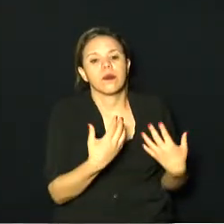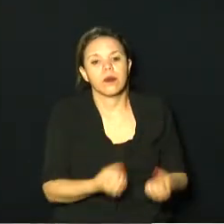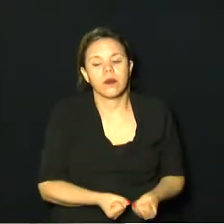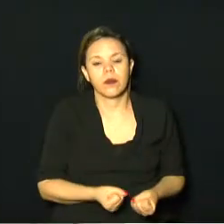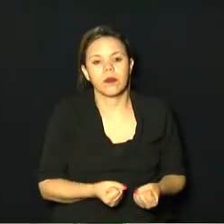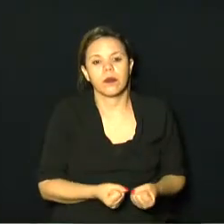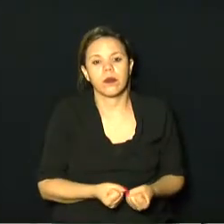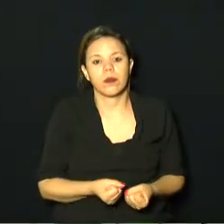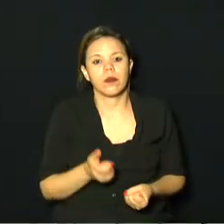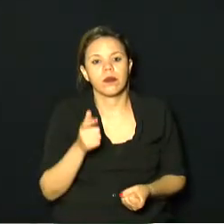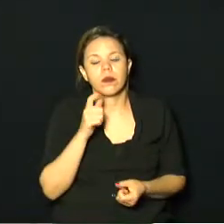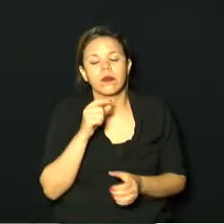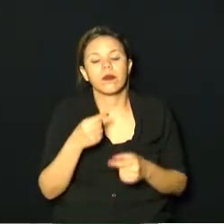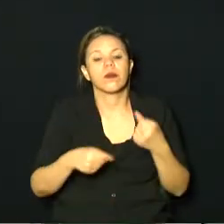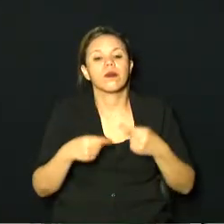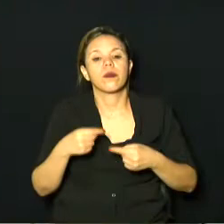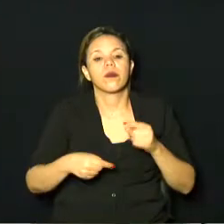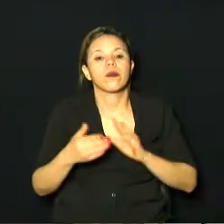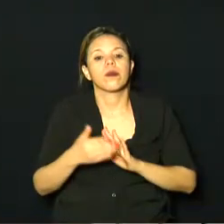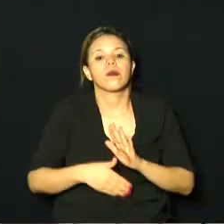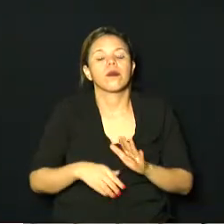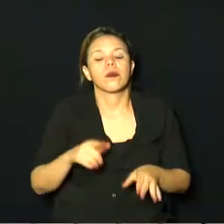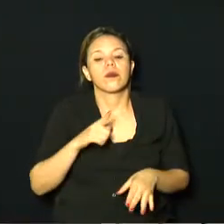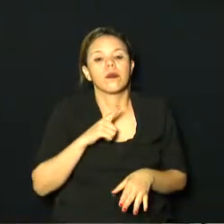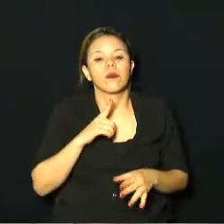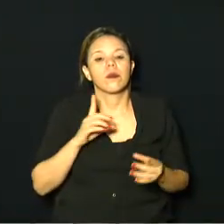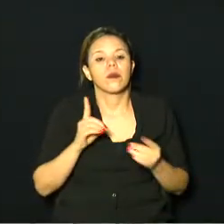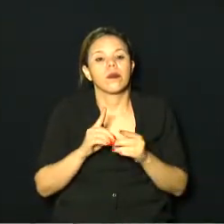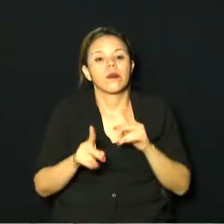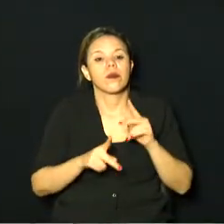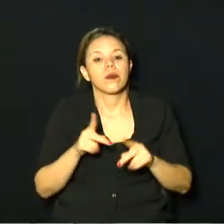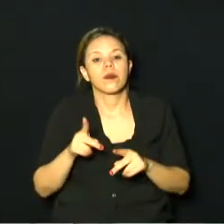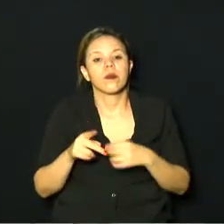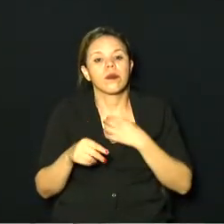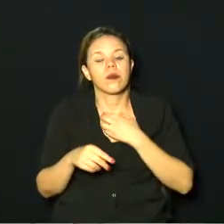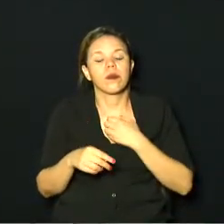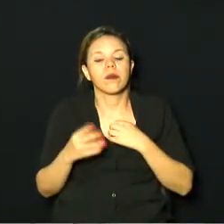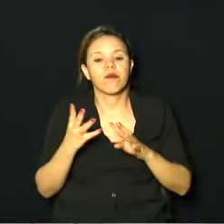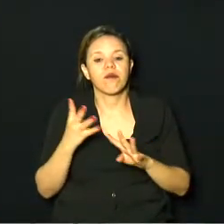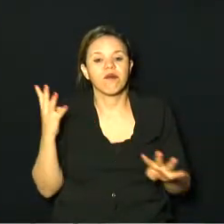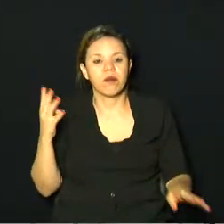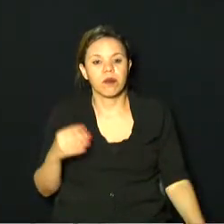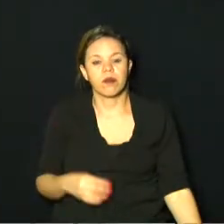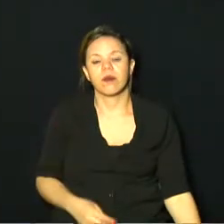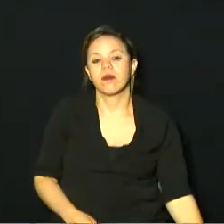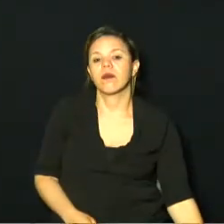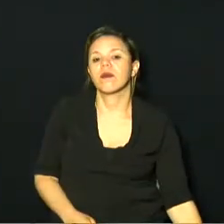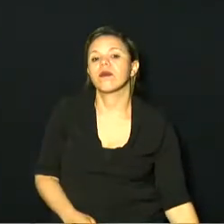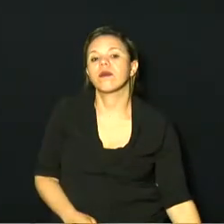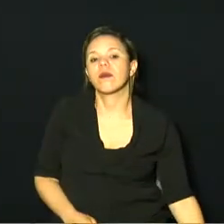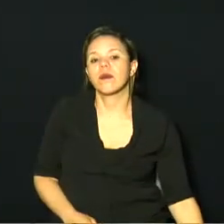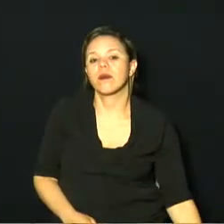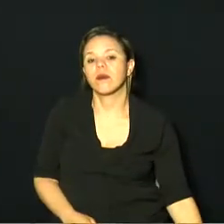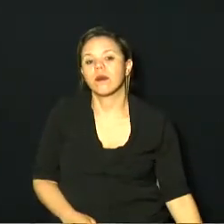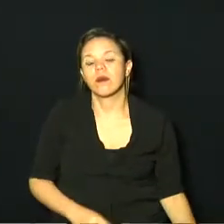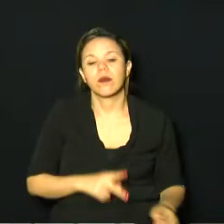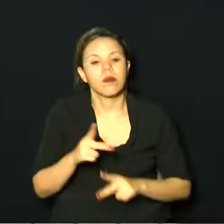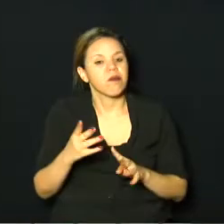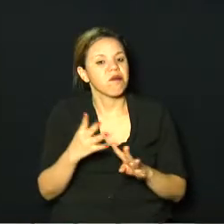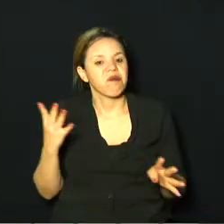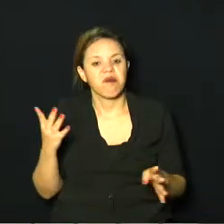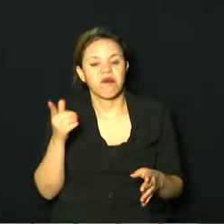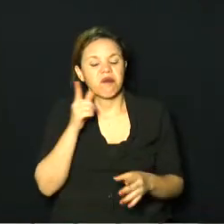ocupação com o seguinte discurso: eu tenho que atender as pessoas que estão na fila. mas nem as pessoas de fila estão